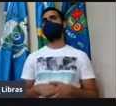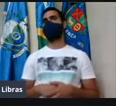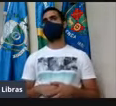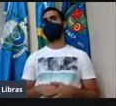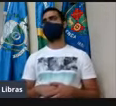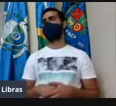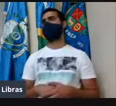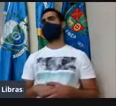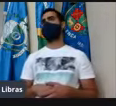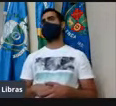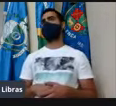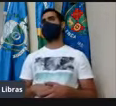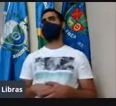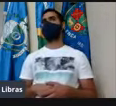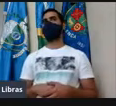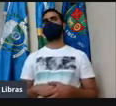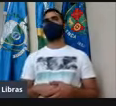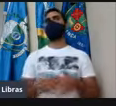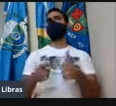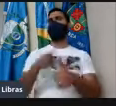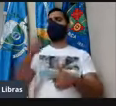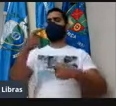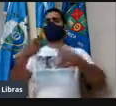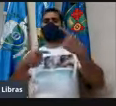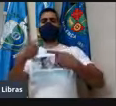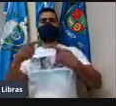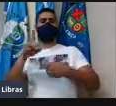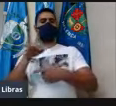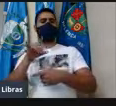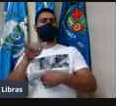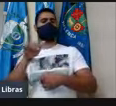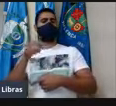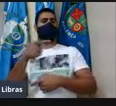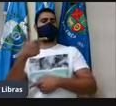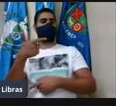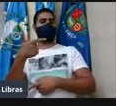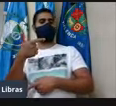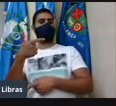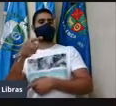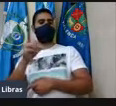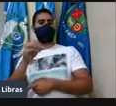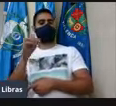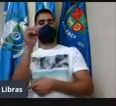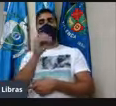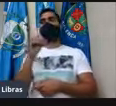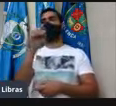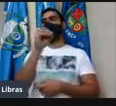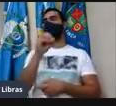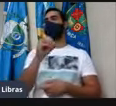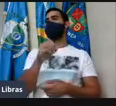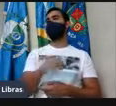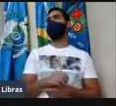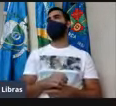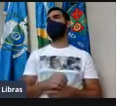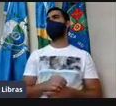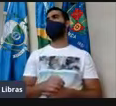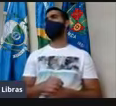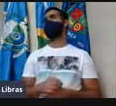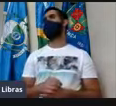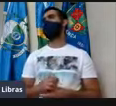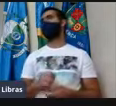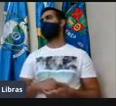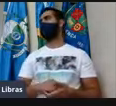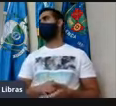Nogueira. Primeira discussão vai ser no dia 20 de outubro